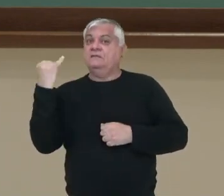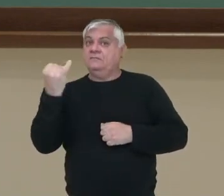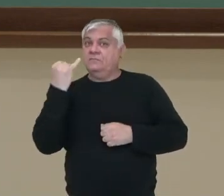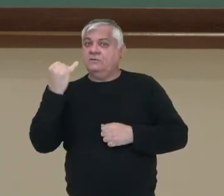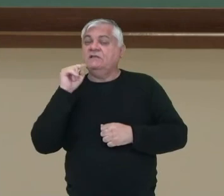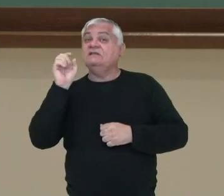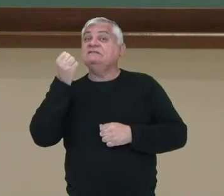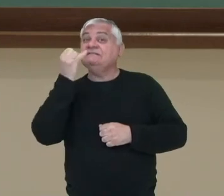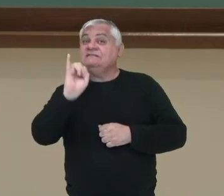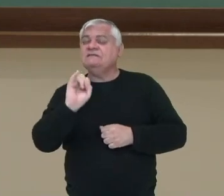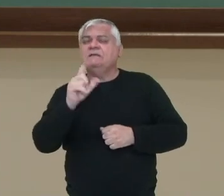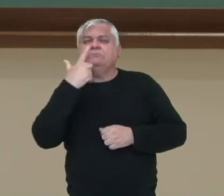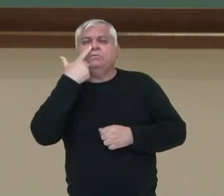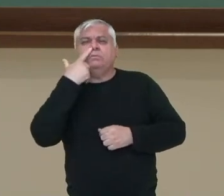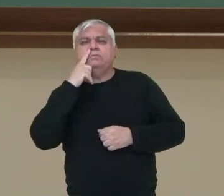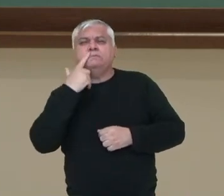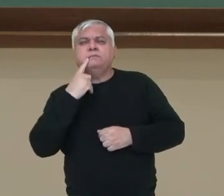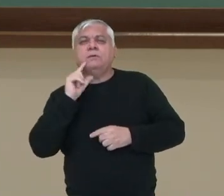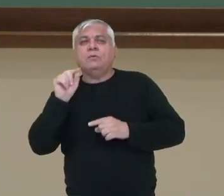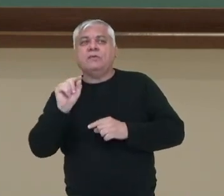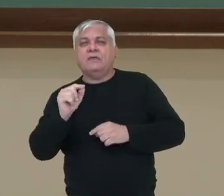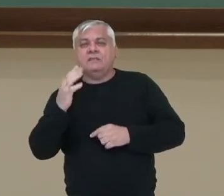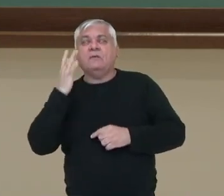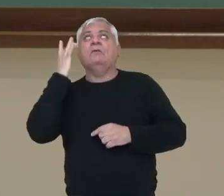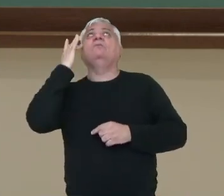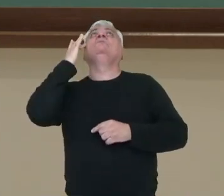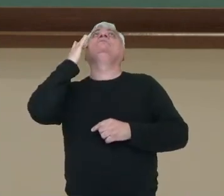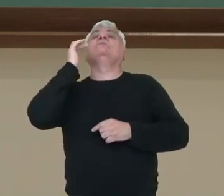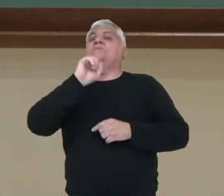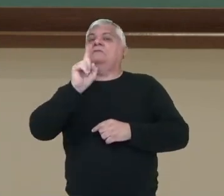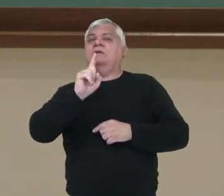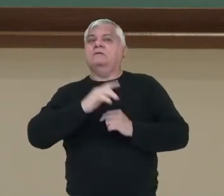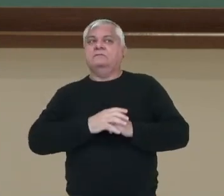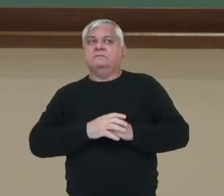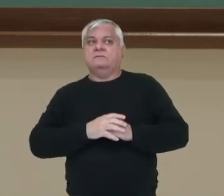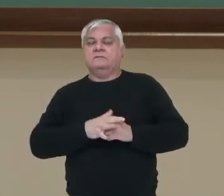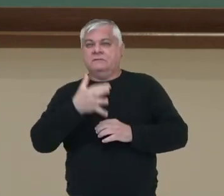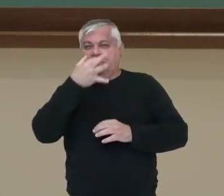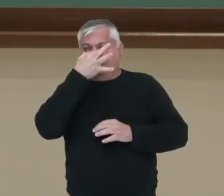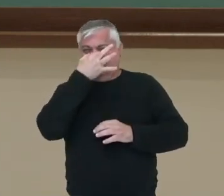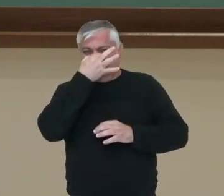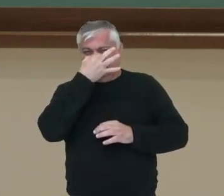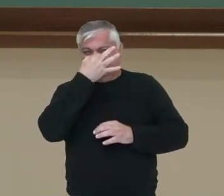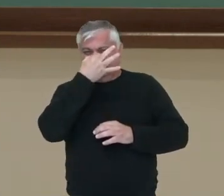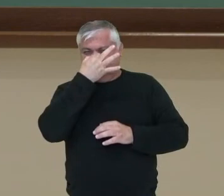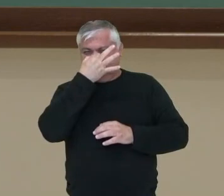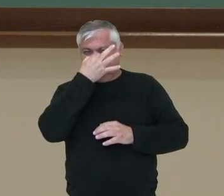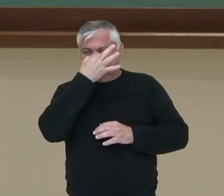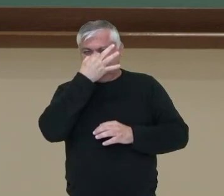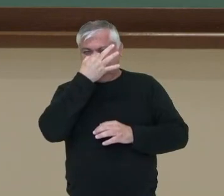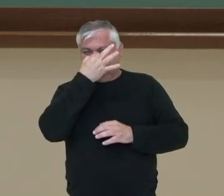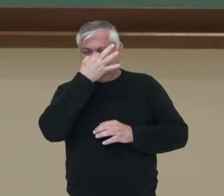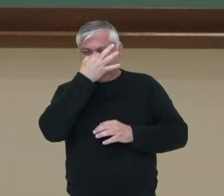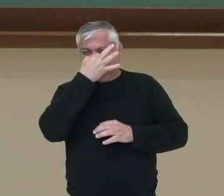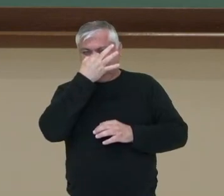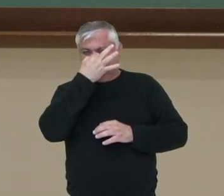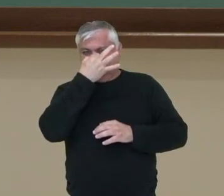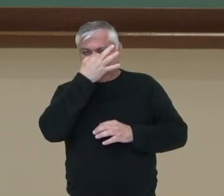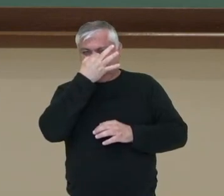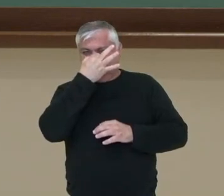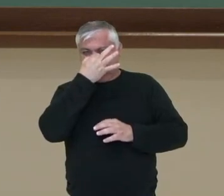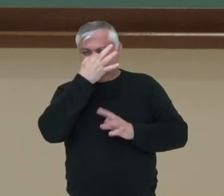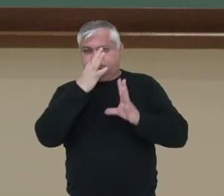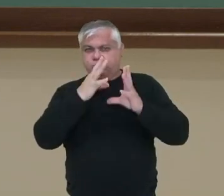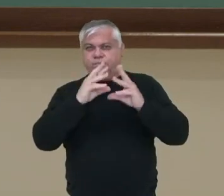sangramento nasal, o ideal não é levantar o rosto, e sim forçar, né, apertar essa região, segurar por